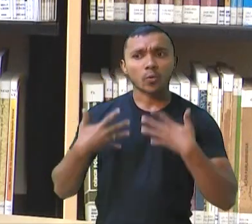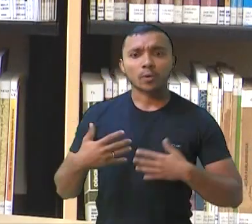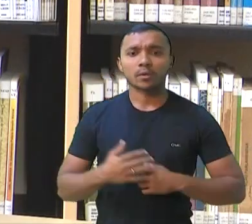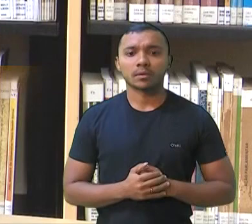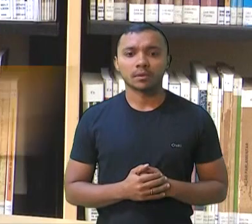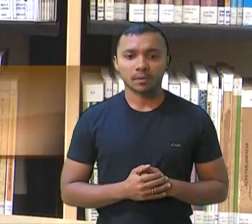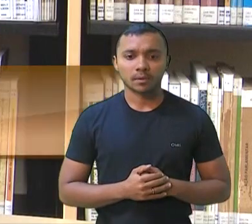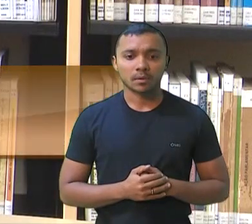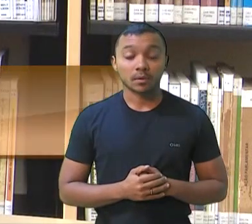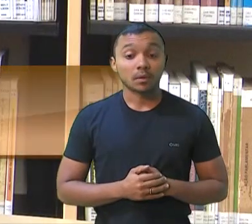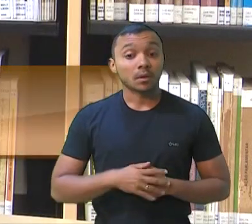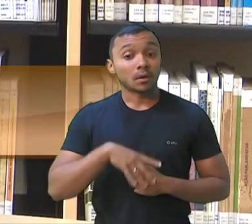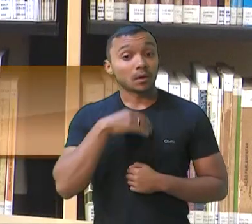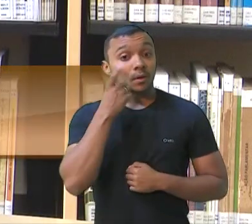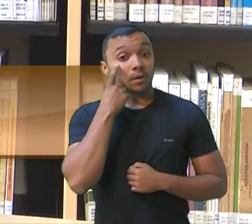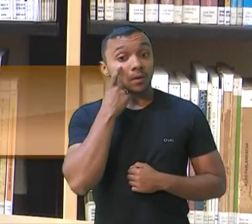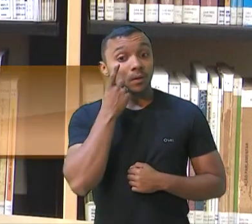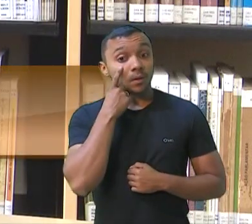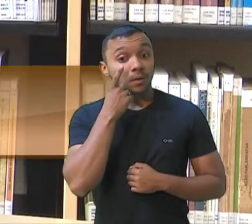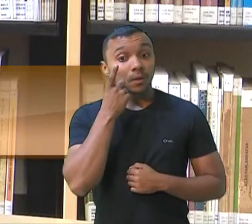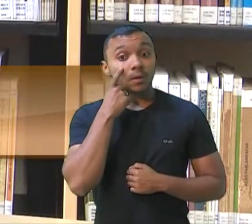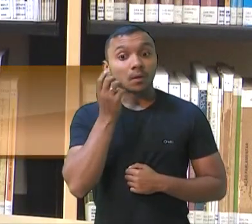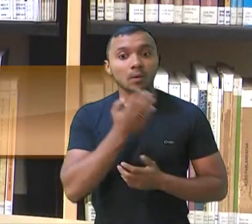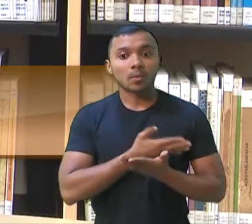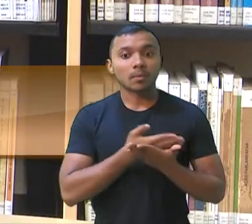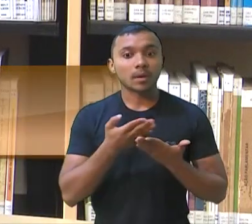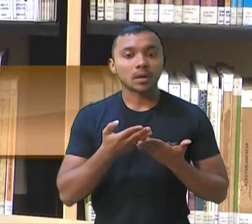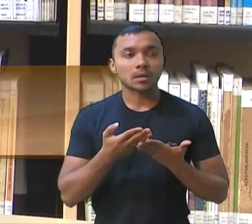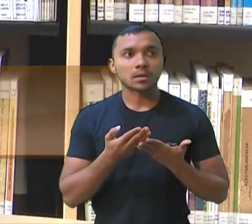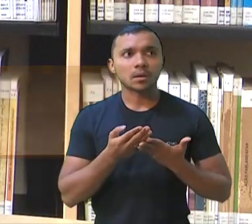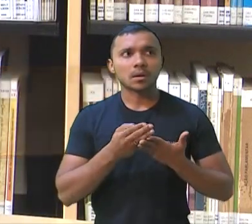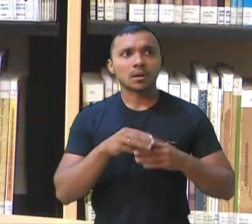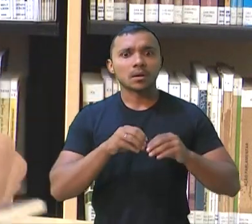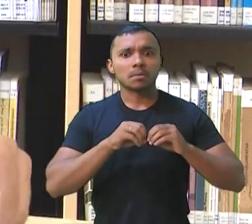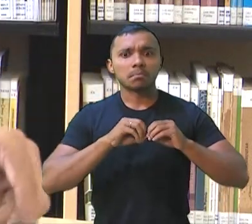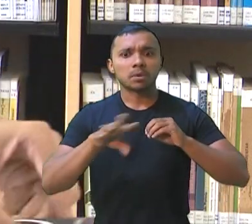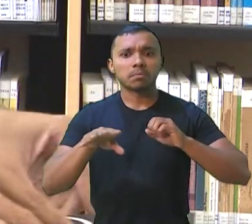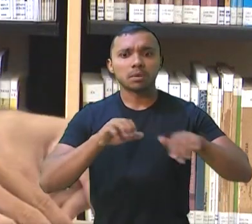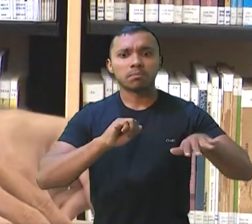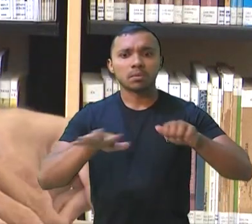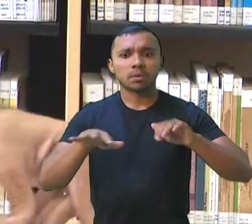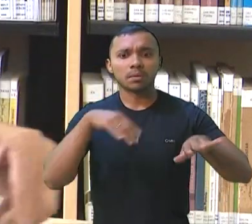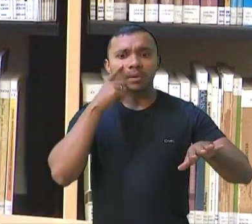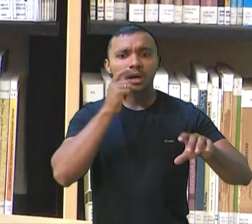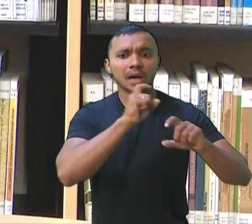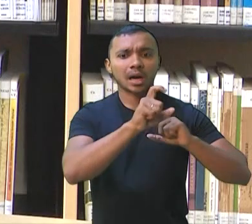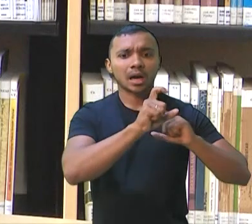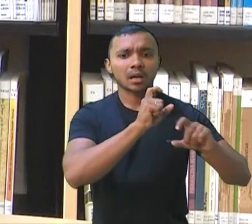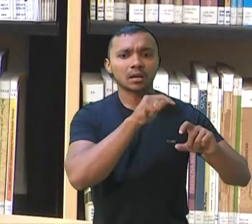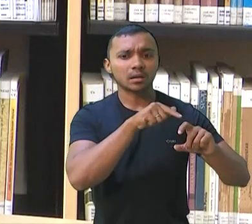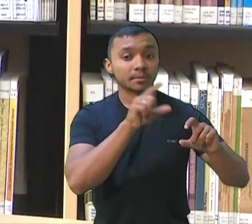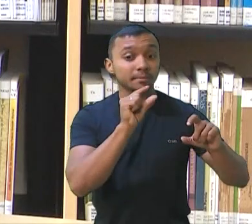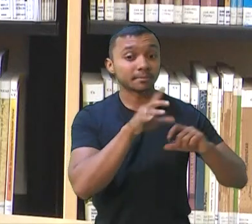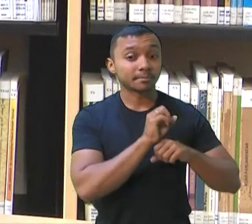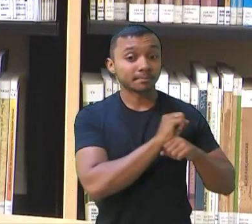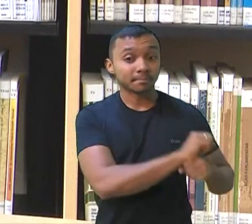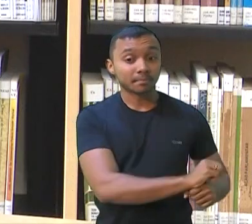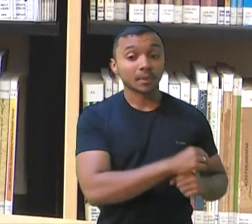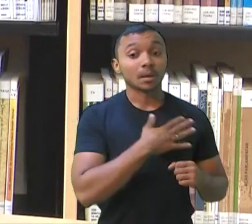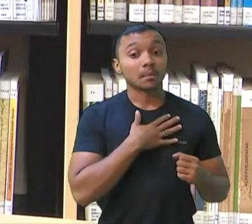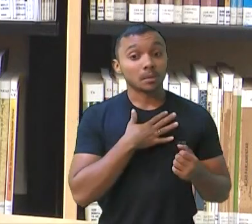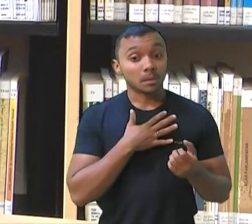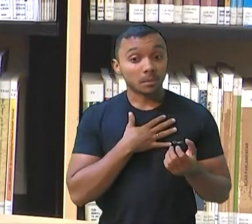ele se torna, eles vão para outras mídias, a mídia quadrinho ela fica um pouco de lado. É tanto que no meu livro